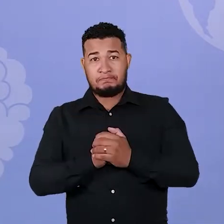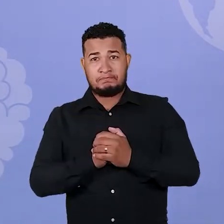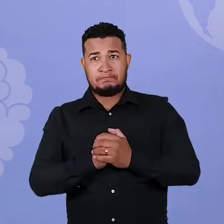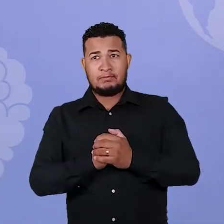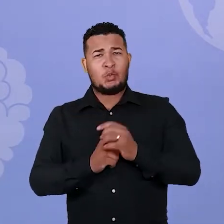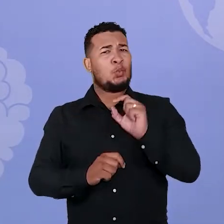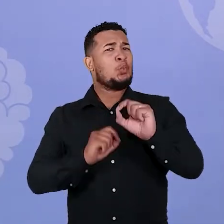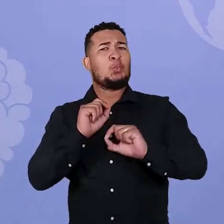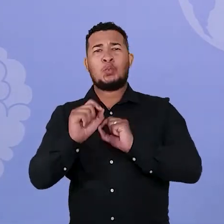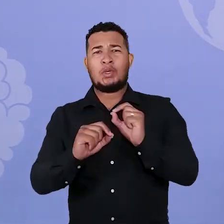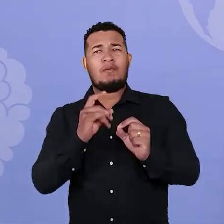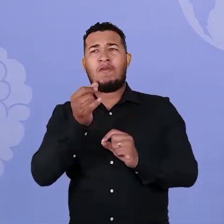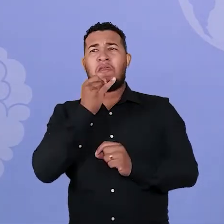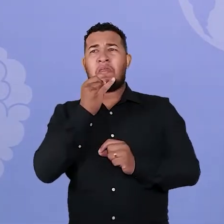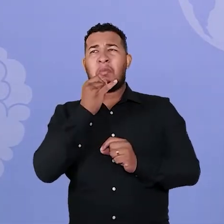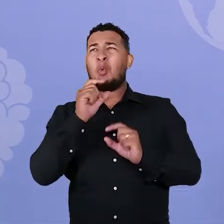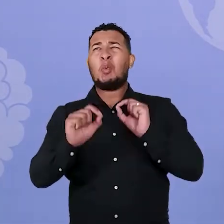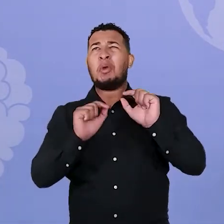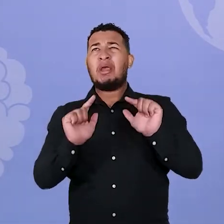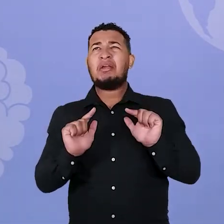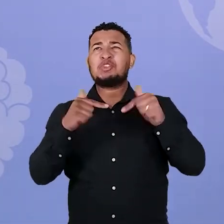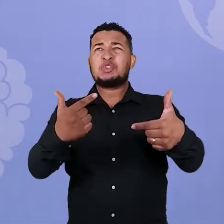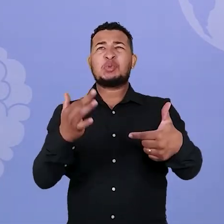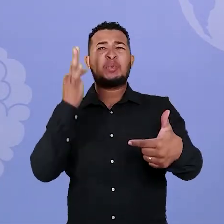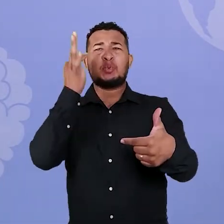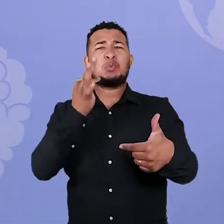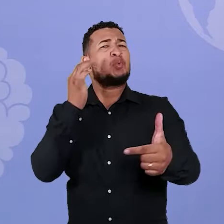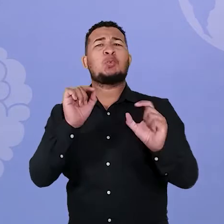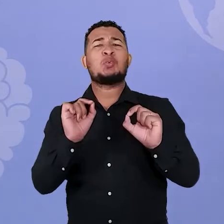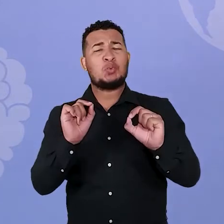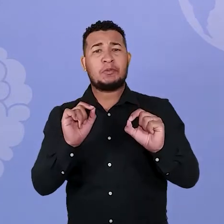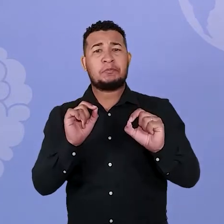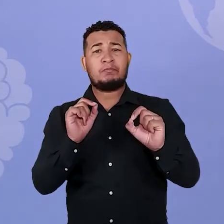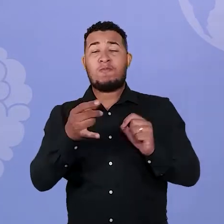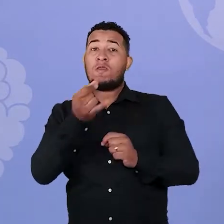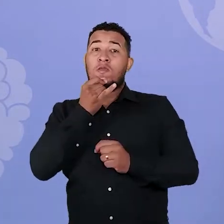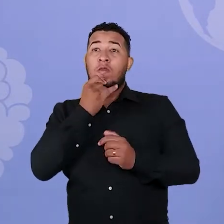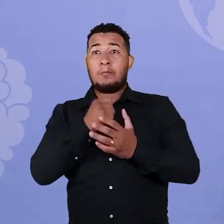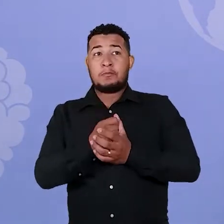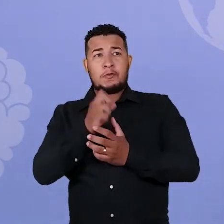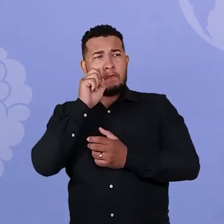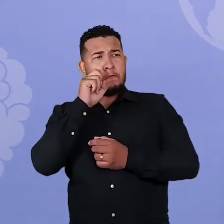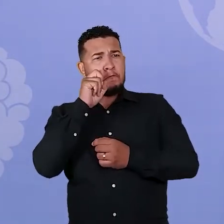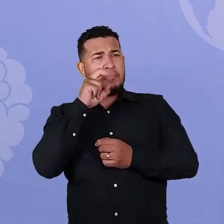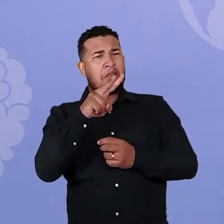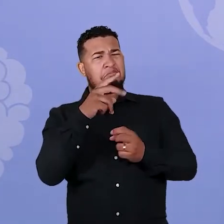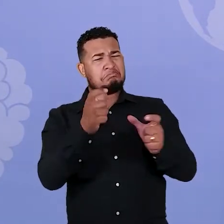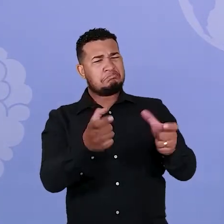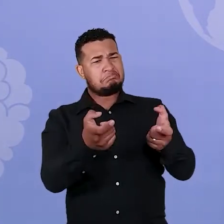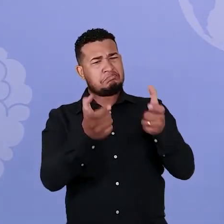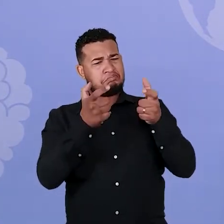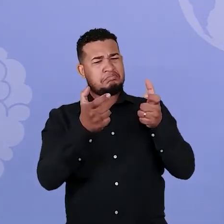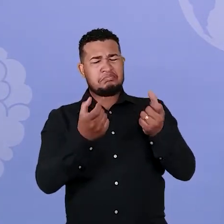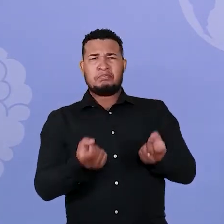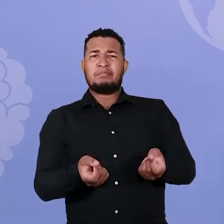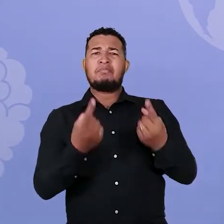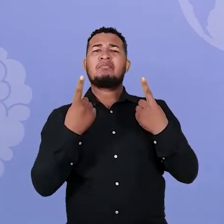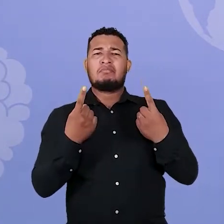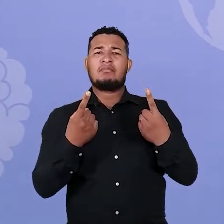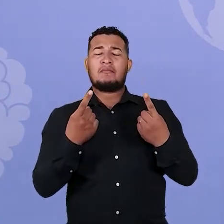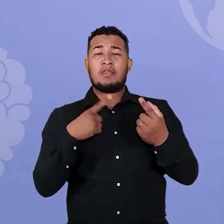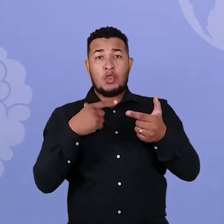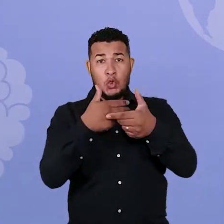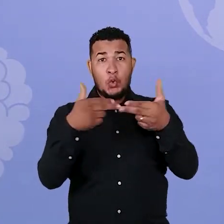da gente. Como assim o que é atitude filosófica? A gente olha para essa pergunta,